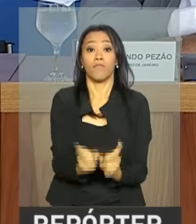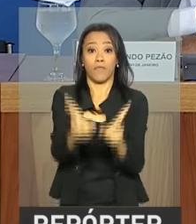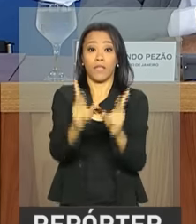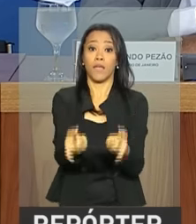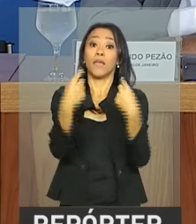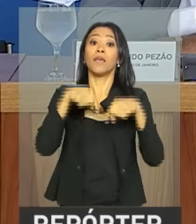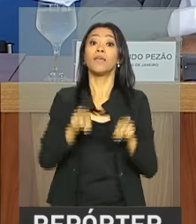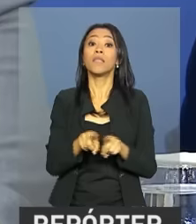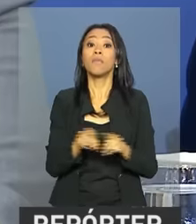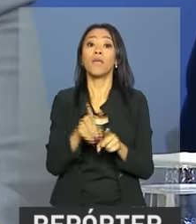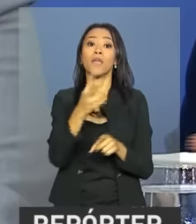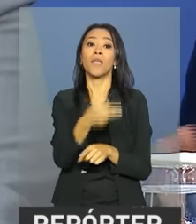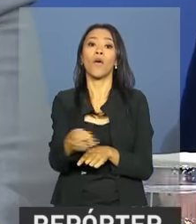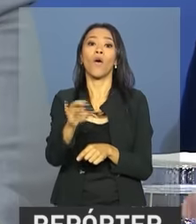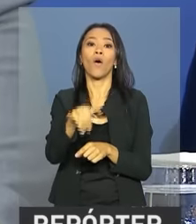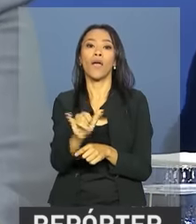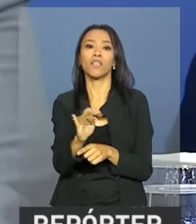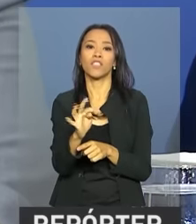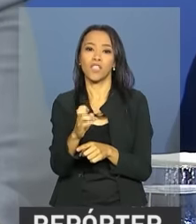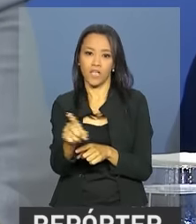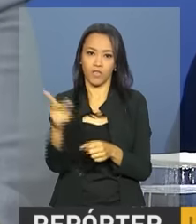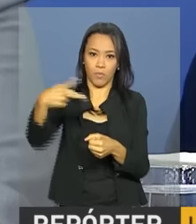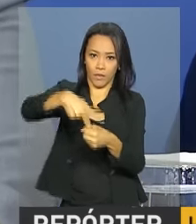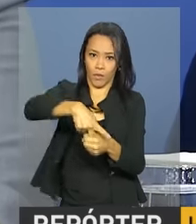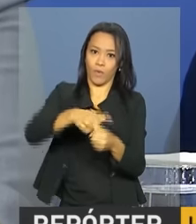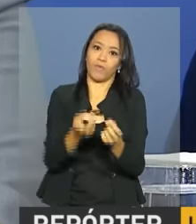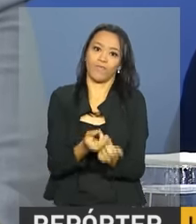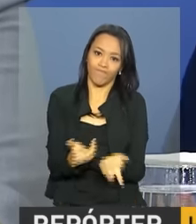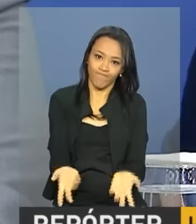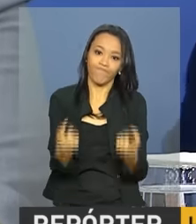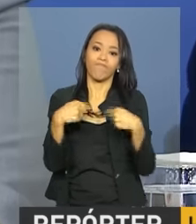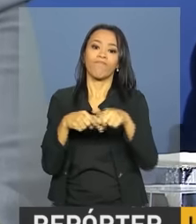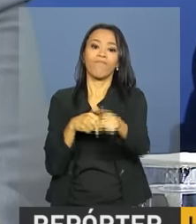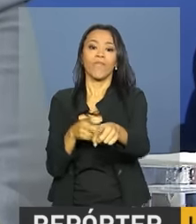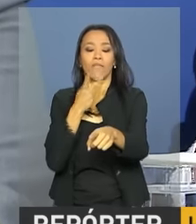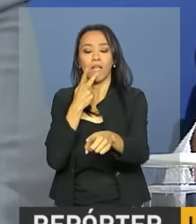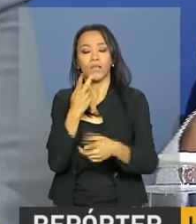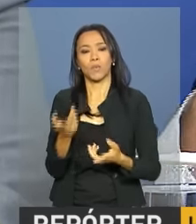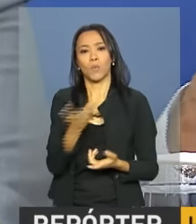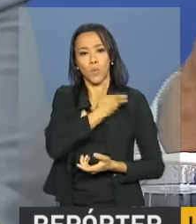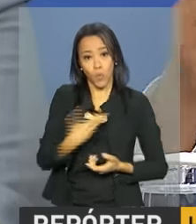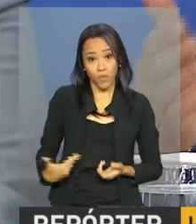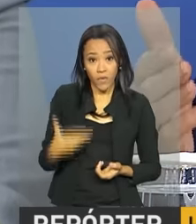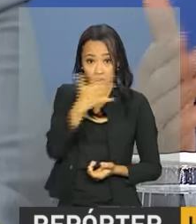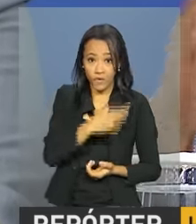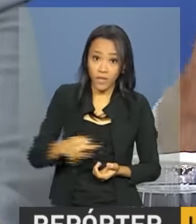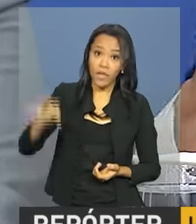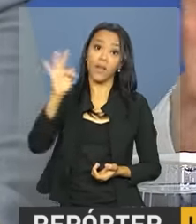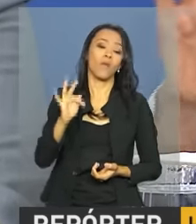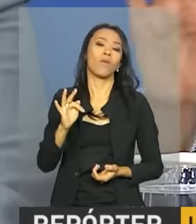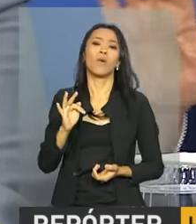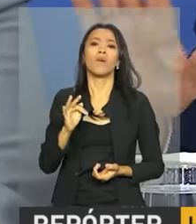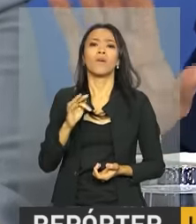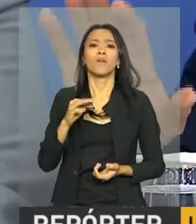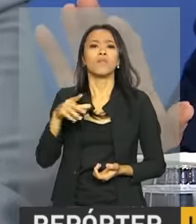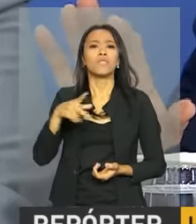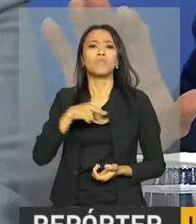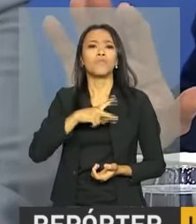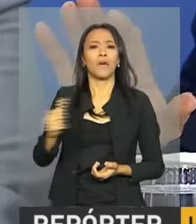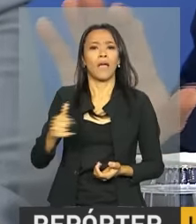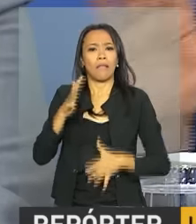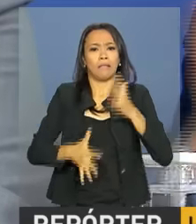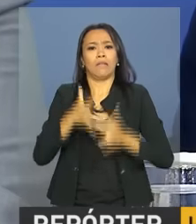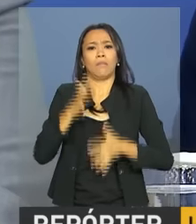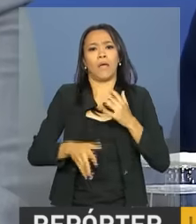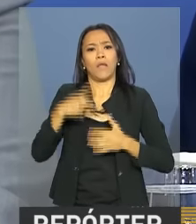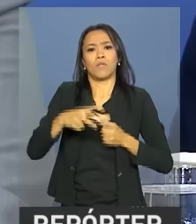Royal do petróleo não há aporte de recursos da União a união não vai prejudicar o seu ajuste fiscal